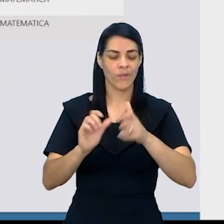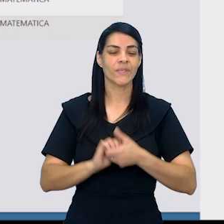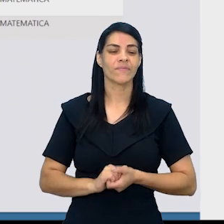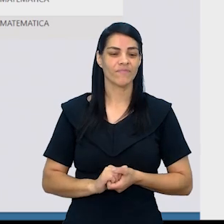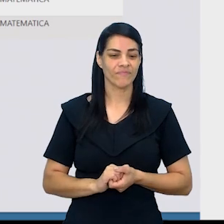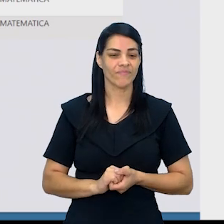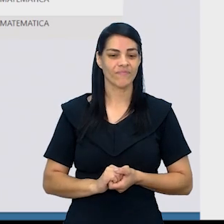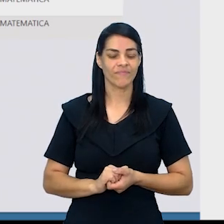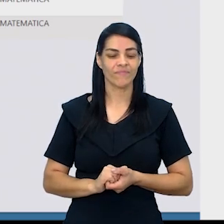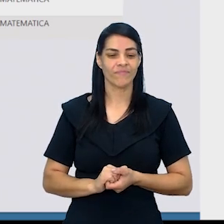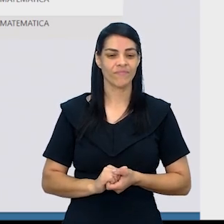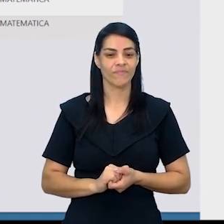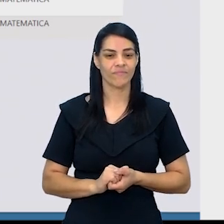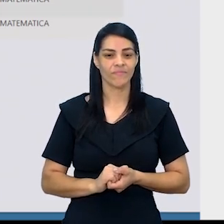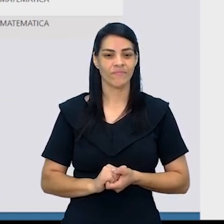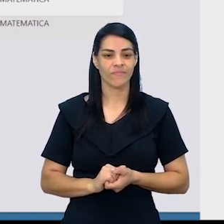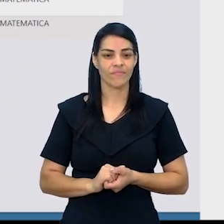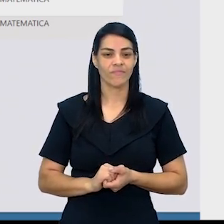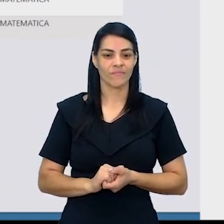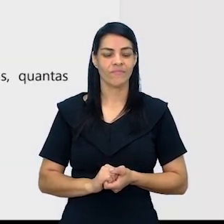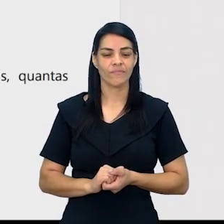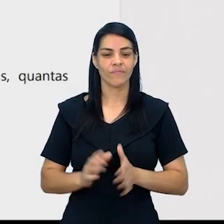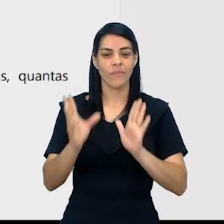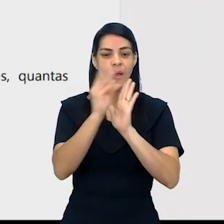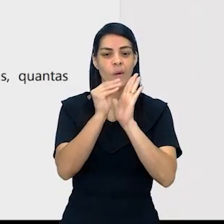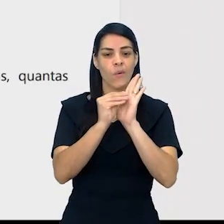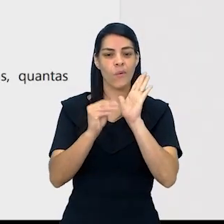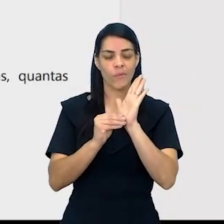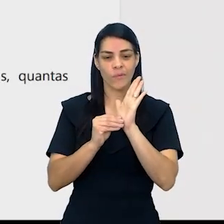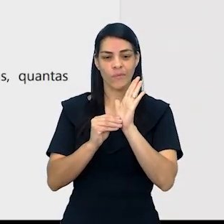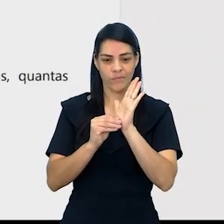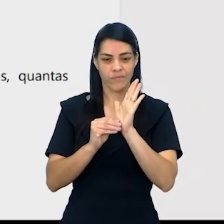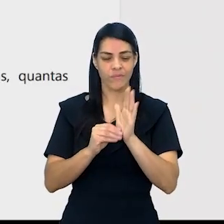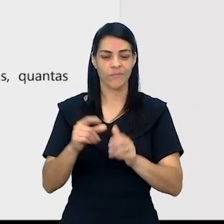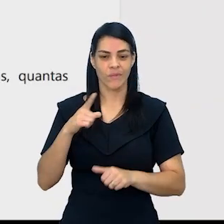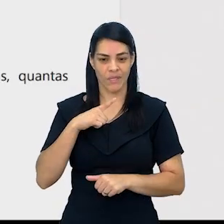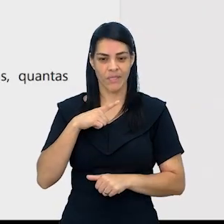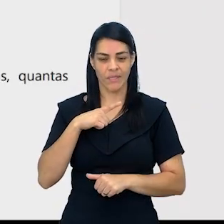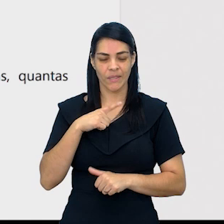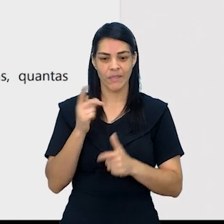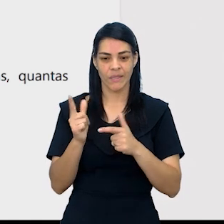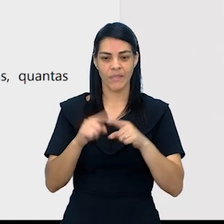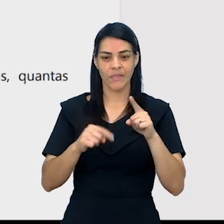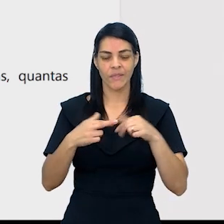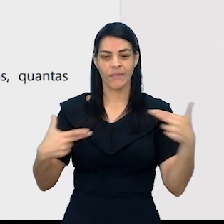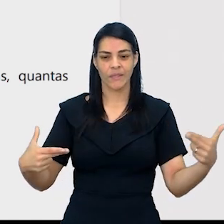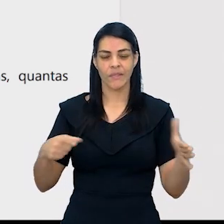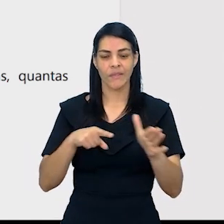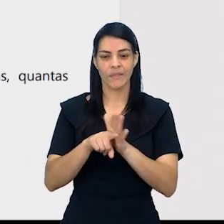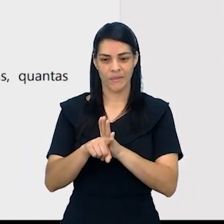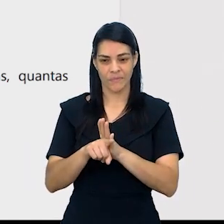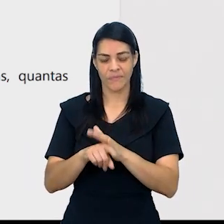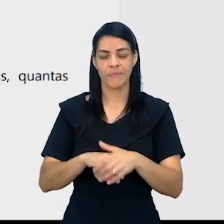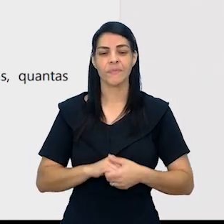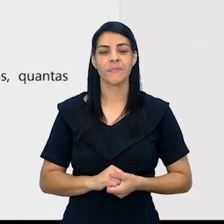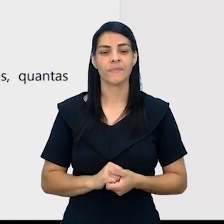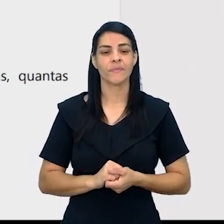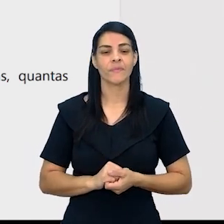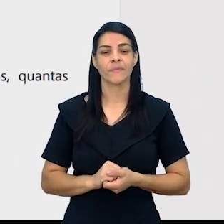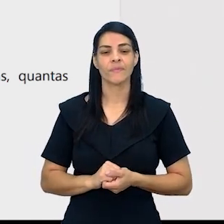e aí esses são os conteúdos e aqui estão os itens estão as questões né